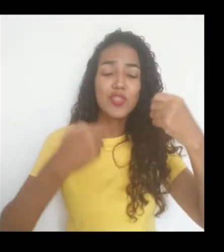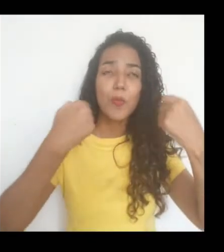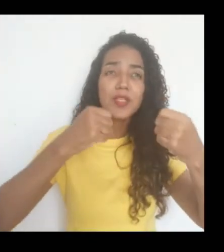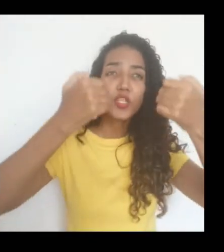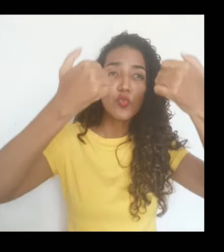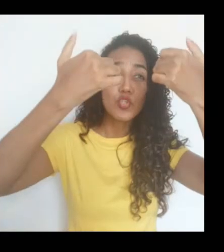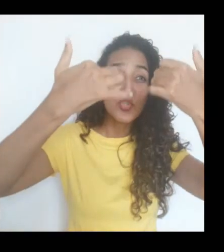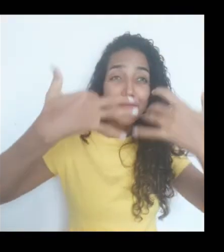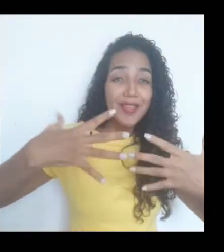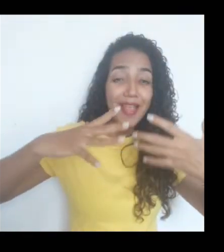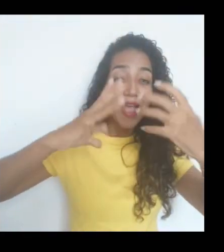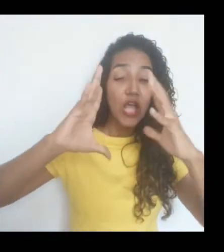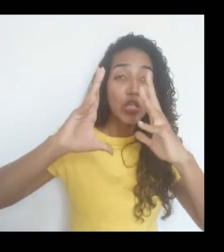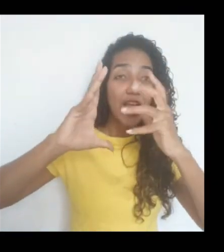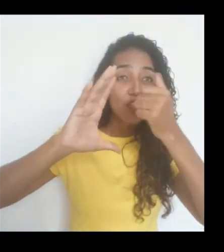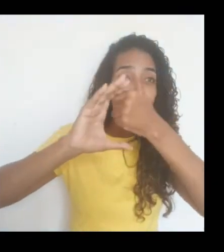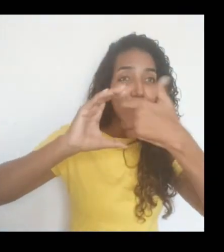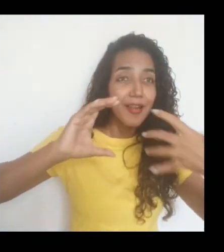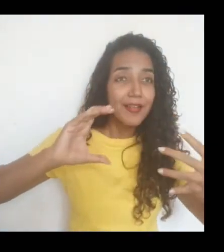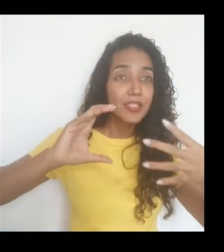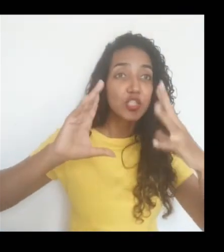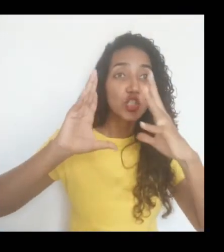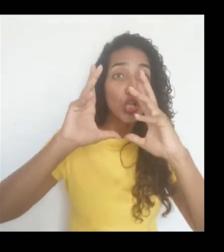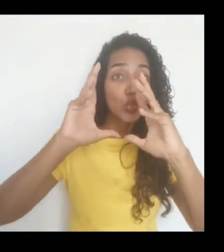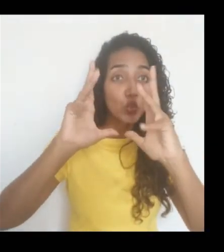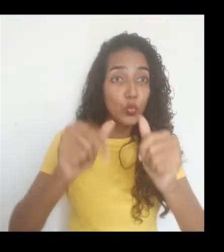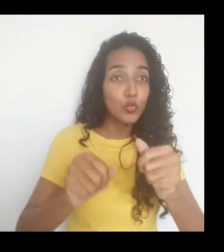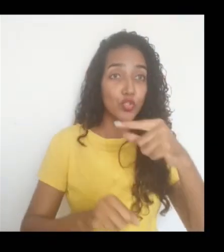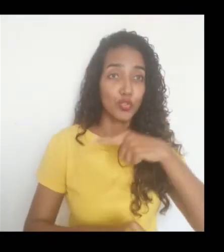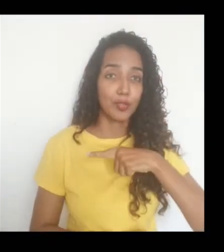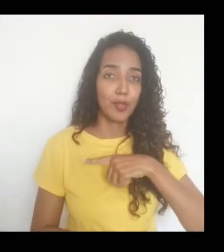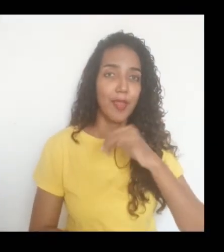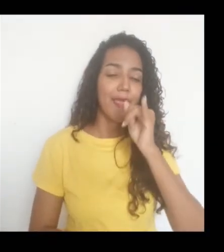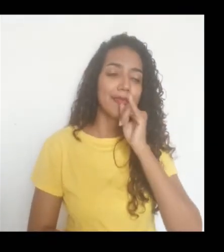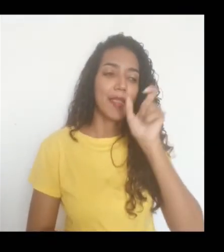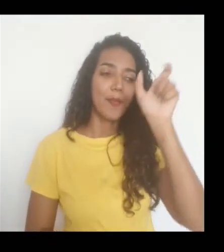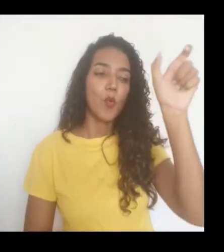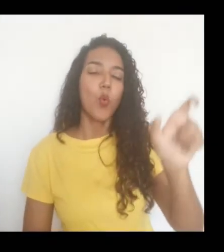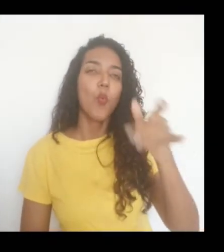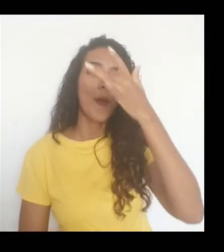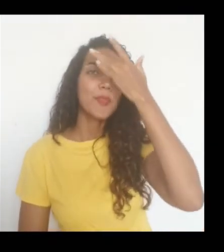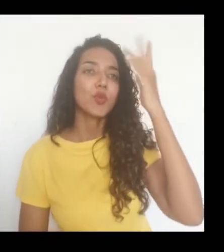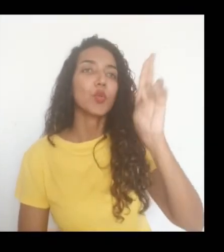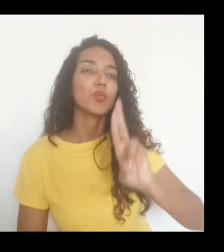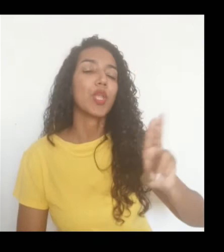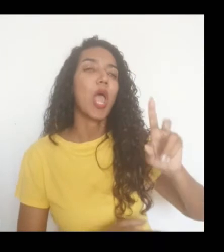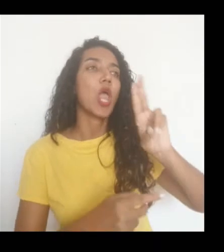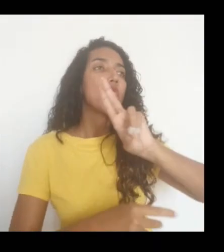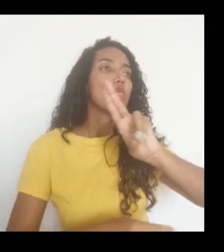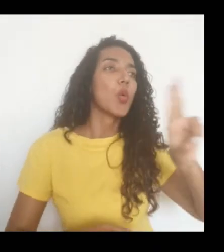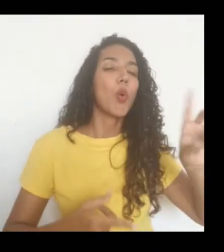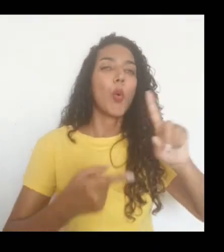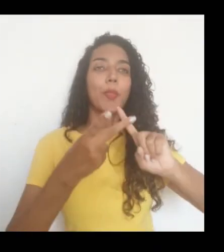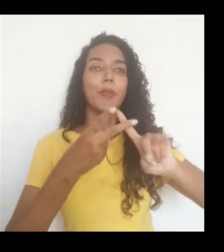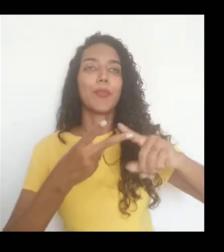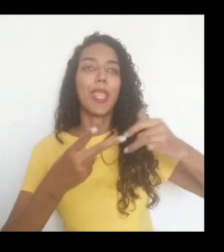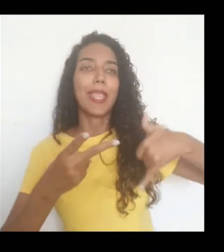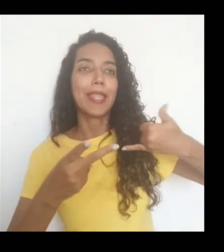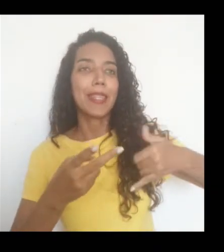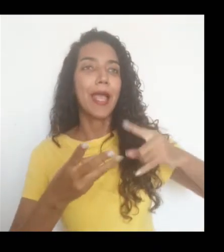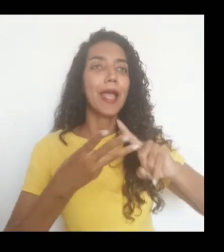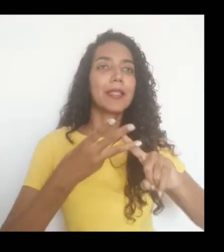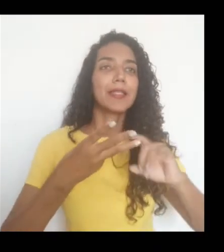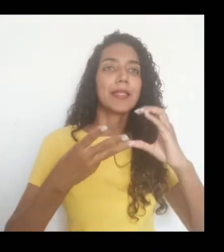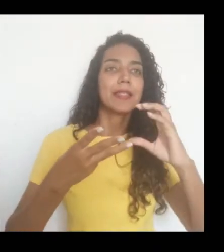as propriedades de um usuário, por exemplo? O nome, a idade, o CPF, e uma série de outros dados.